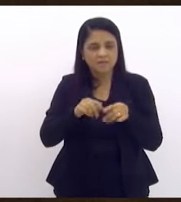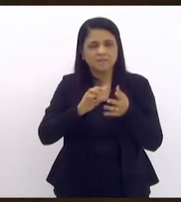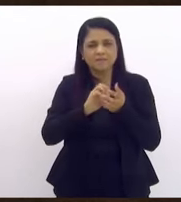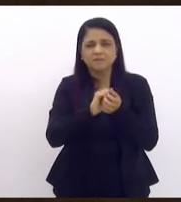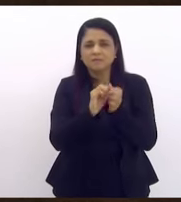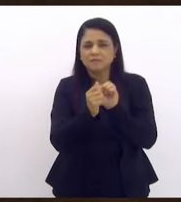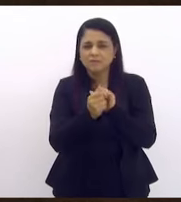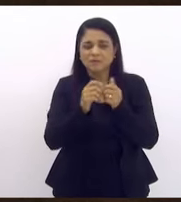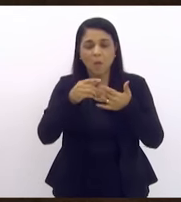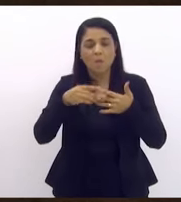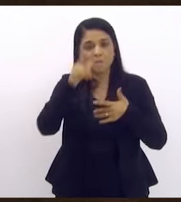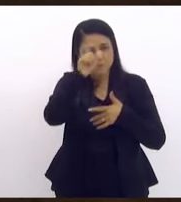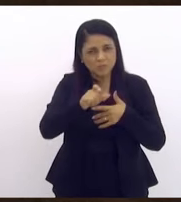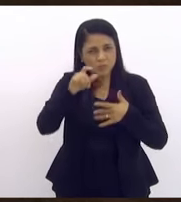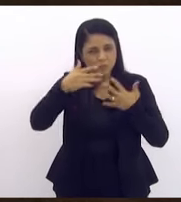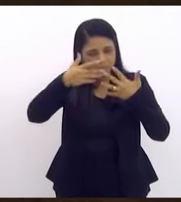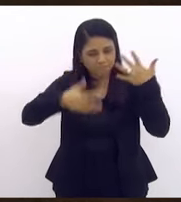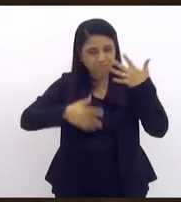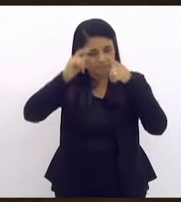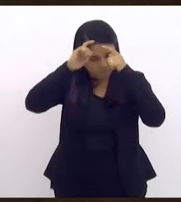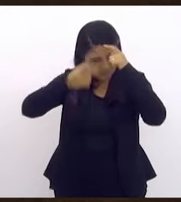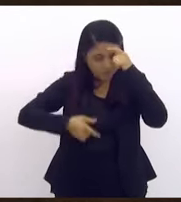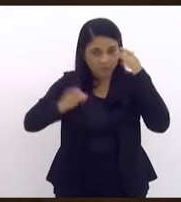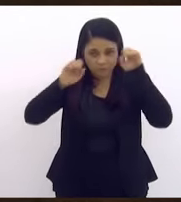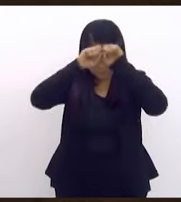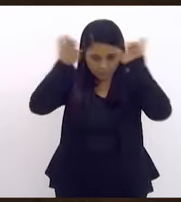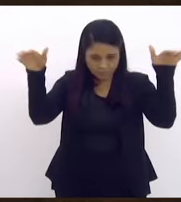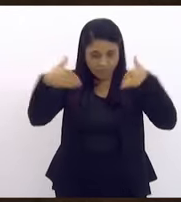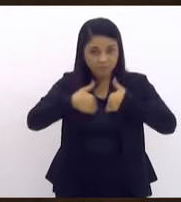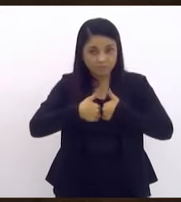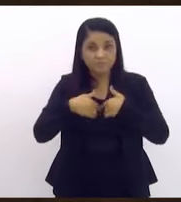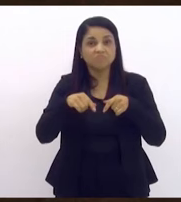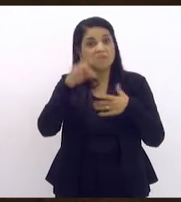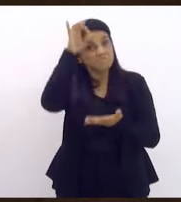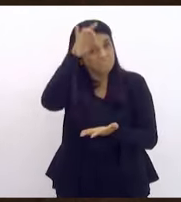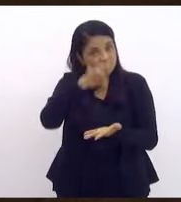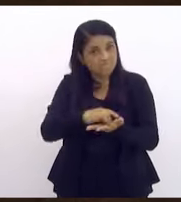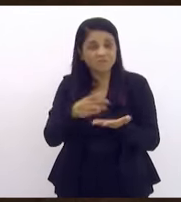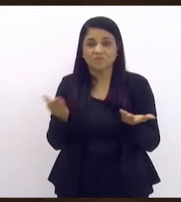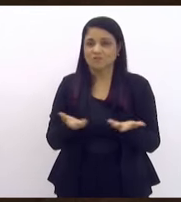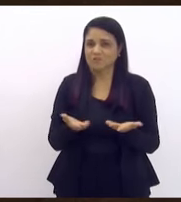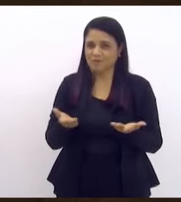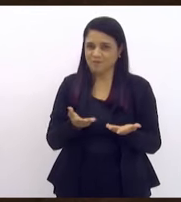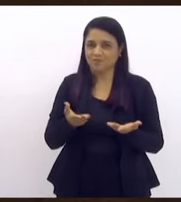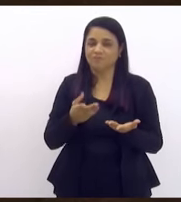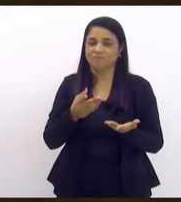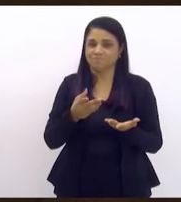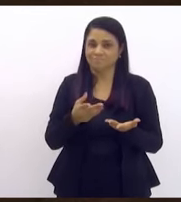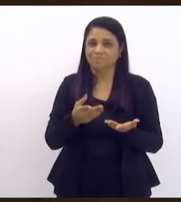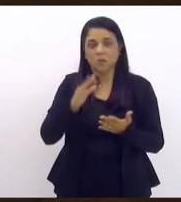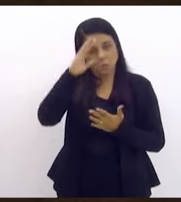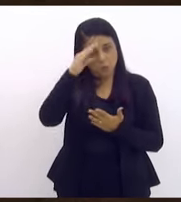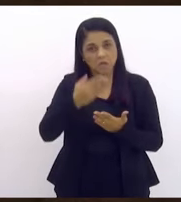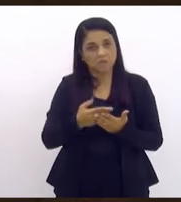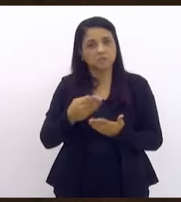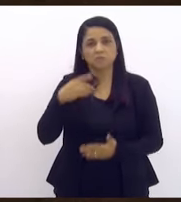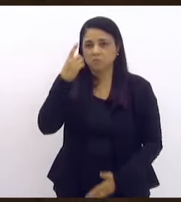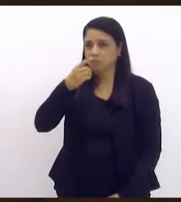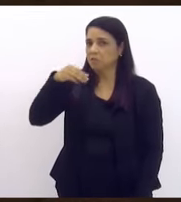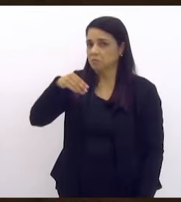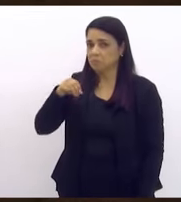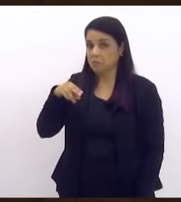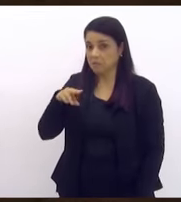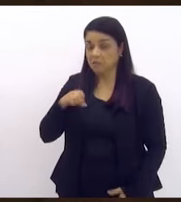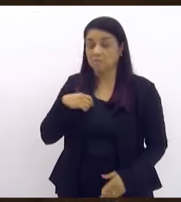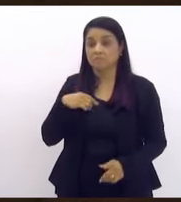pessoas neurodiversas que possuem transtorno do espectro autista. Isso é uma realidade hoje. E eu acredito, deputado Mink, que isto é